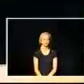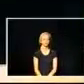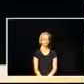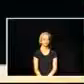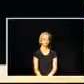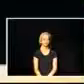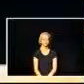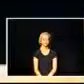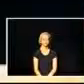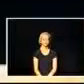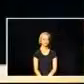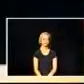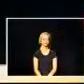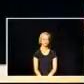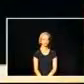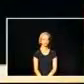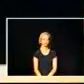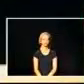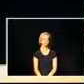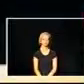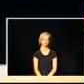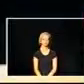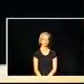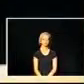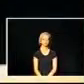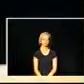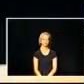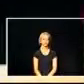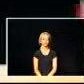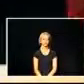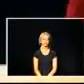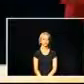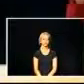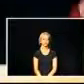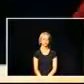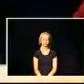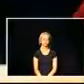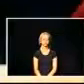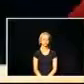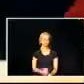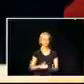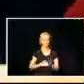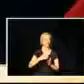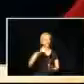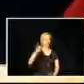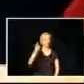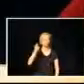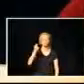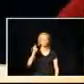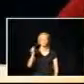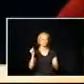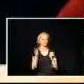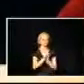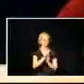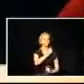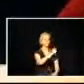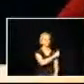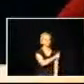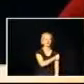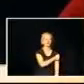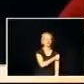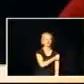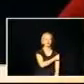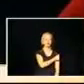de políticas públicas no município. A fatura é alta junto aos alunos, porque